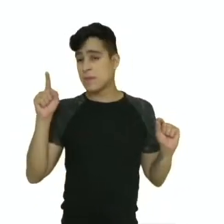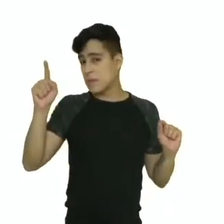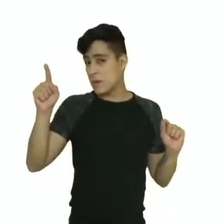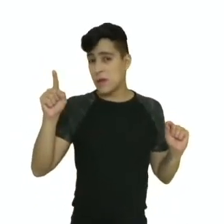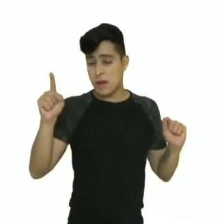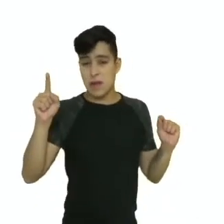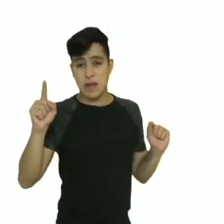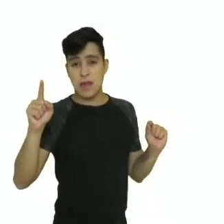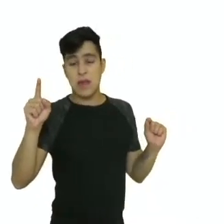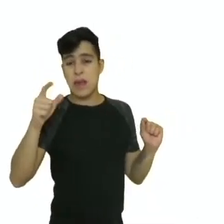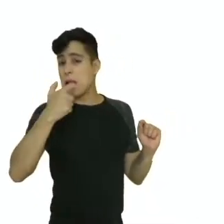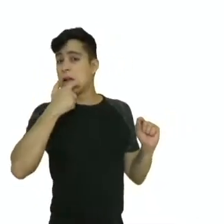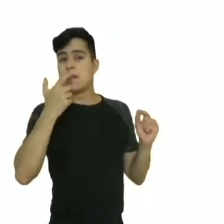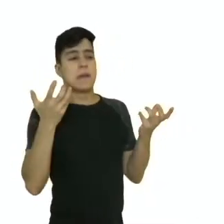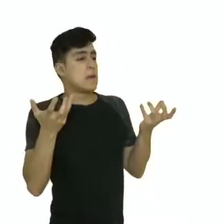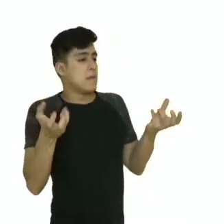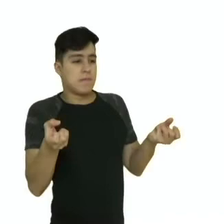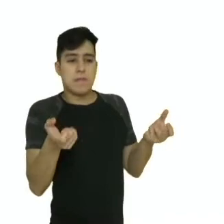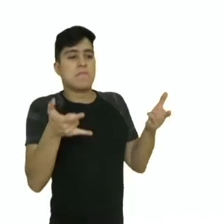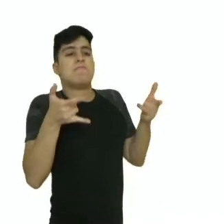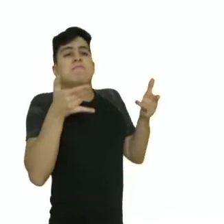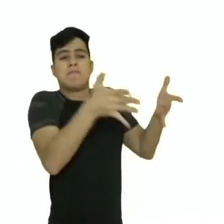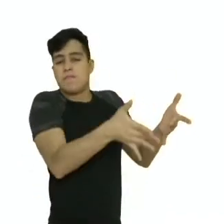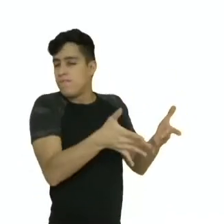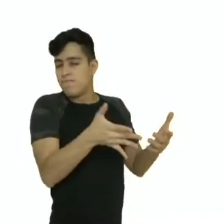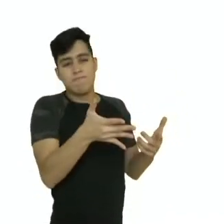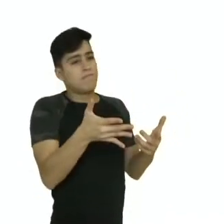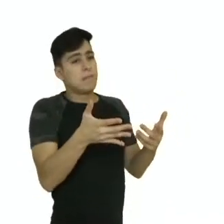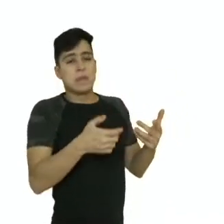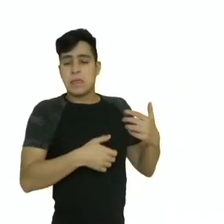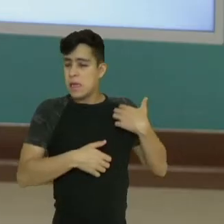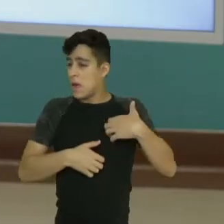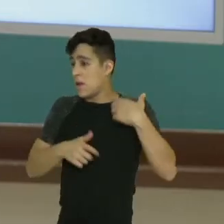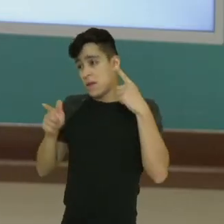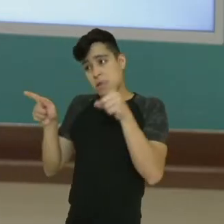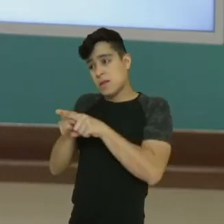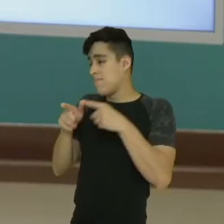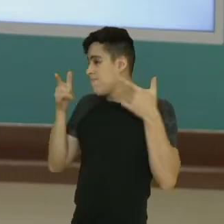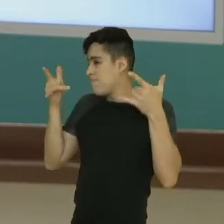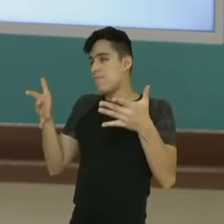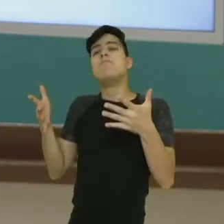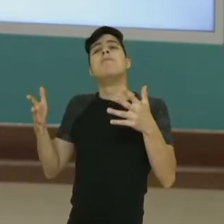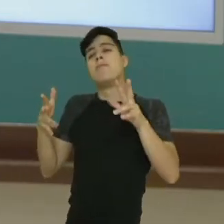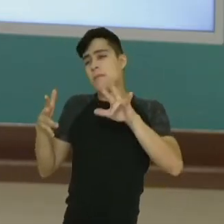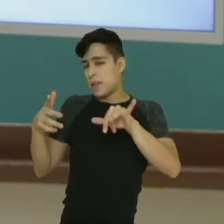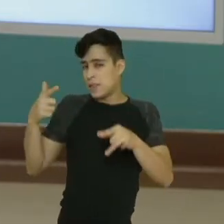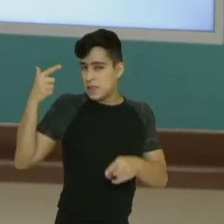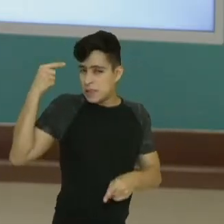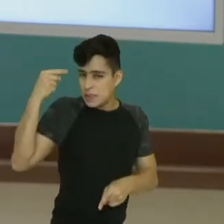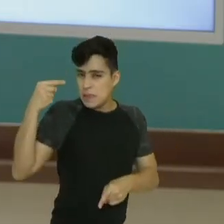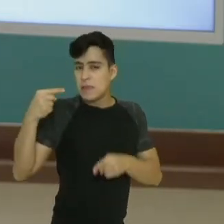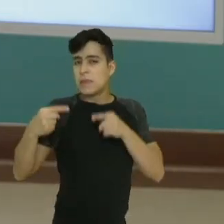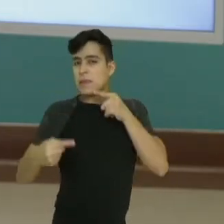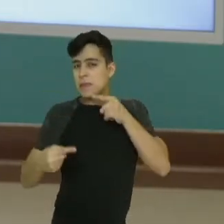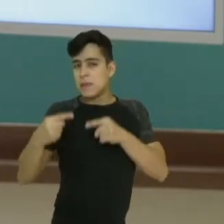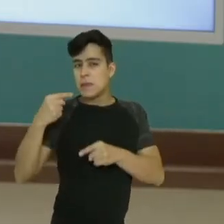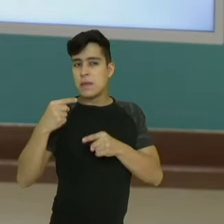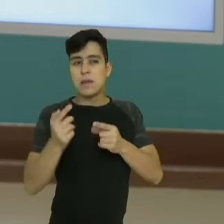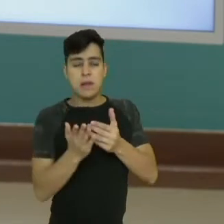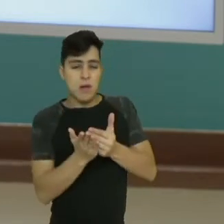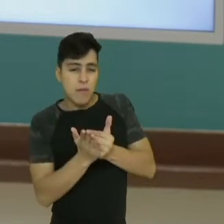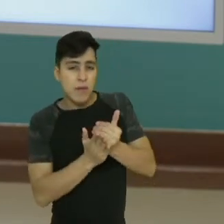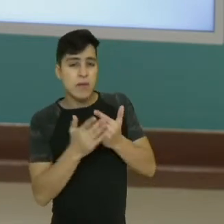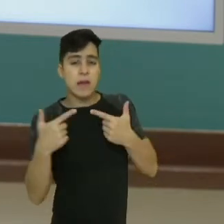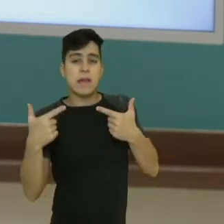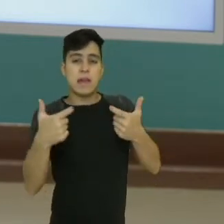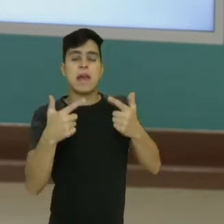mão desse território, tá bom? E a Argentina, claro, não gosta nem um pouco disso, tanto é que passou a existir a chamada Guerra